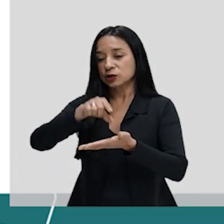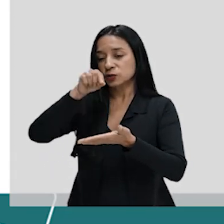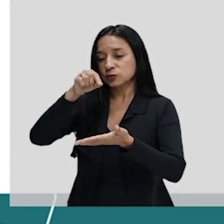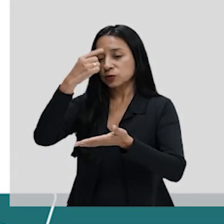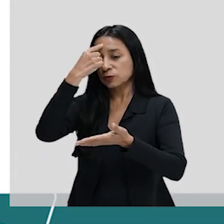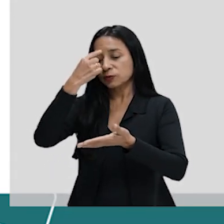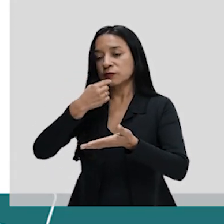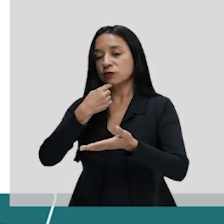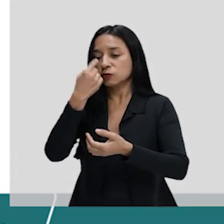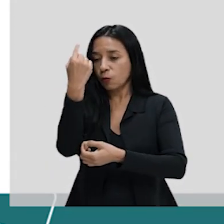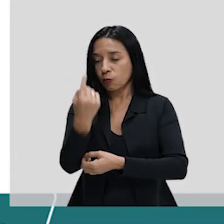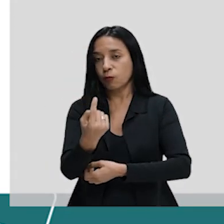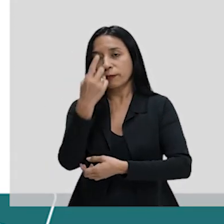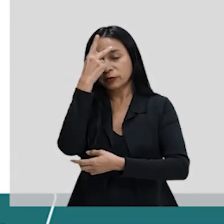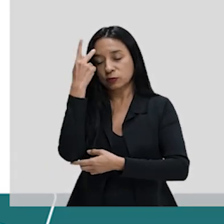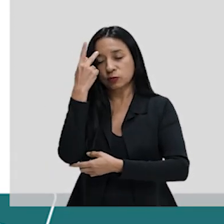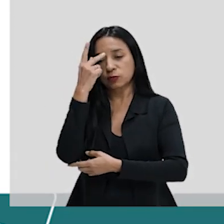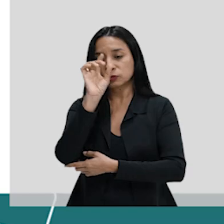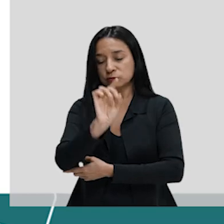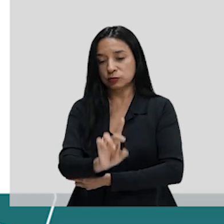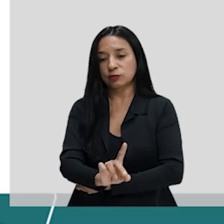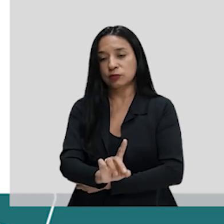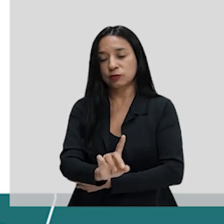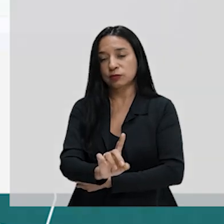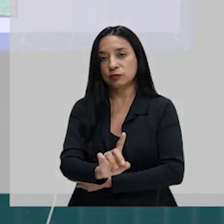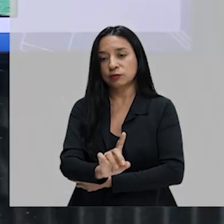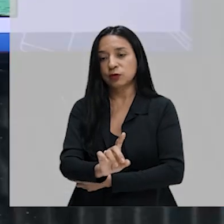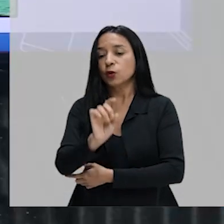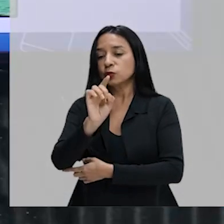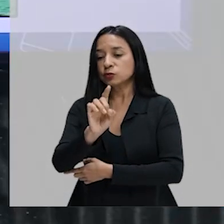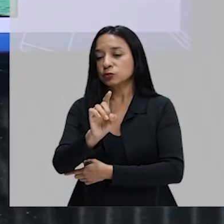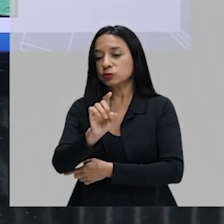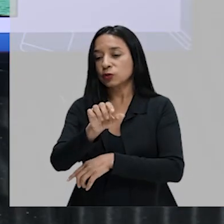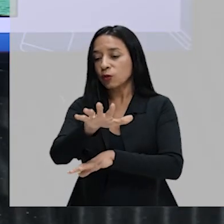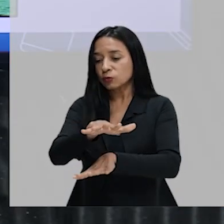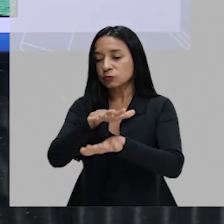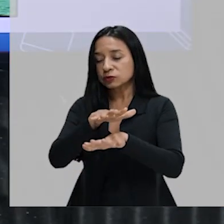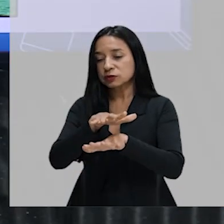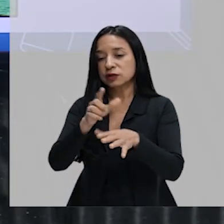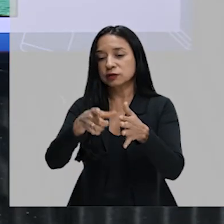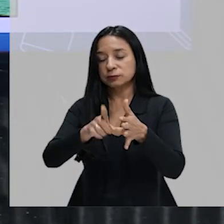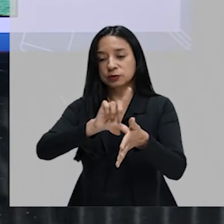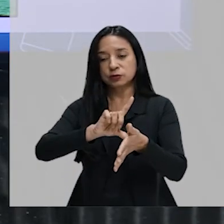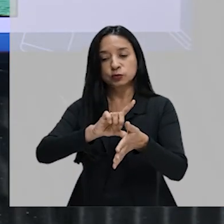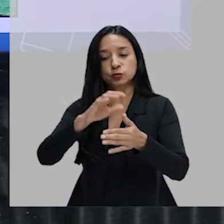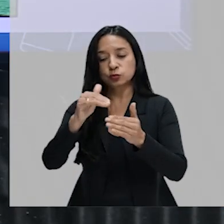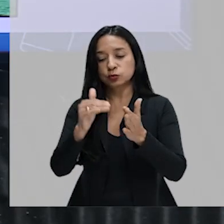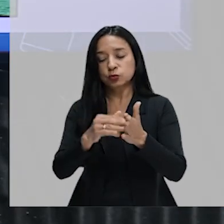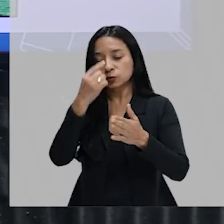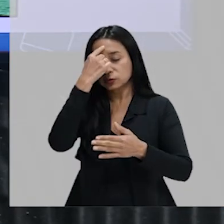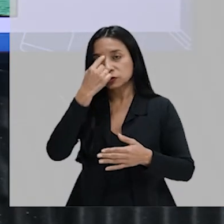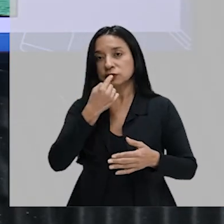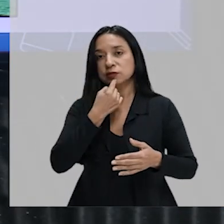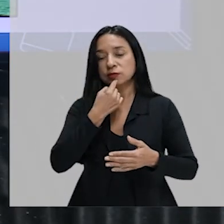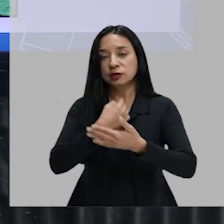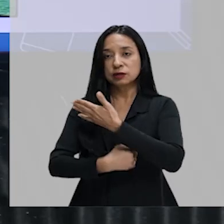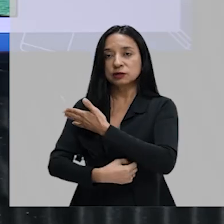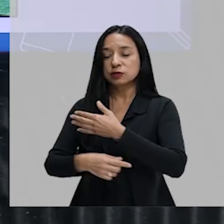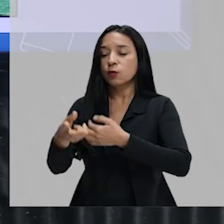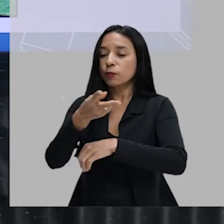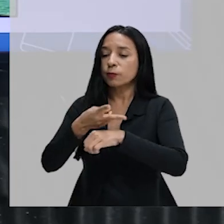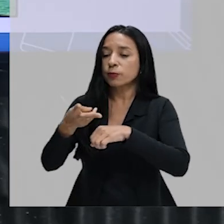de consciência, que implica na diminuição do ego e a regressão ao primordial. Os efeitos